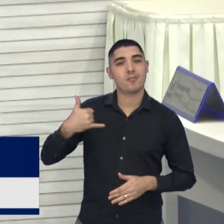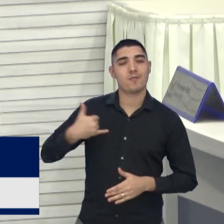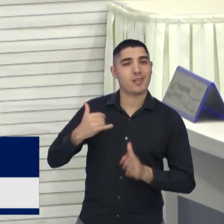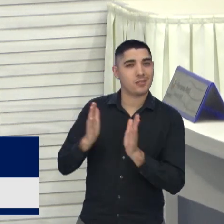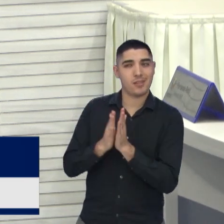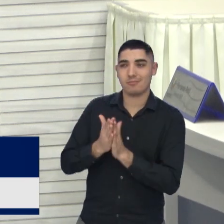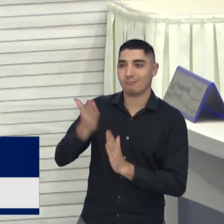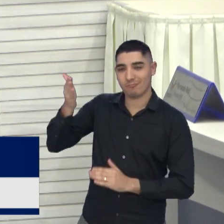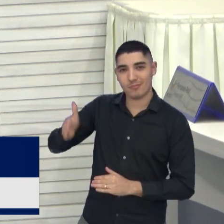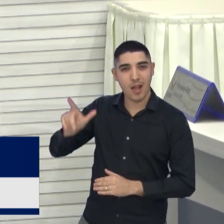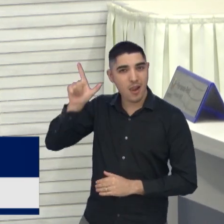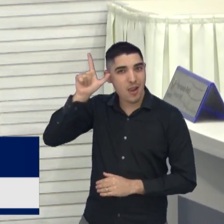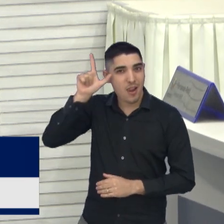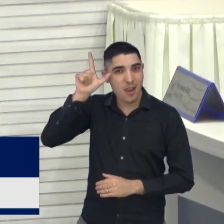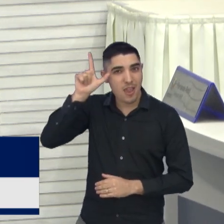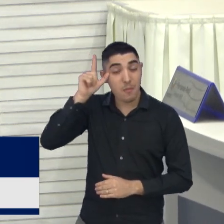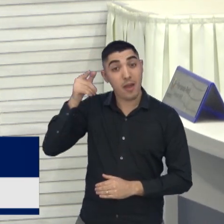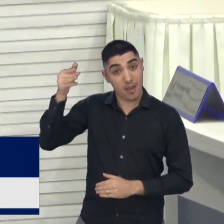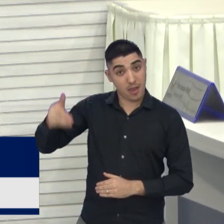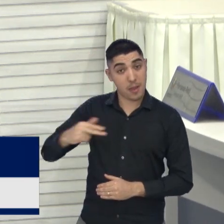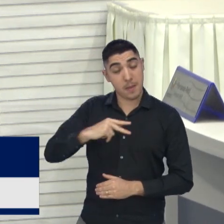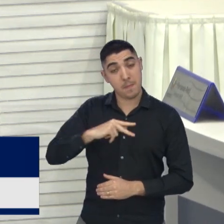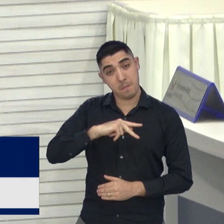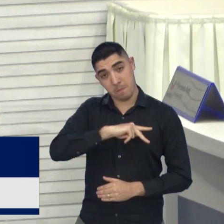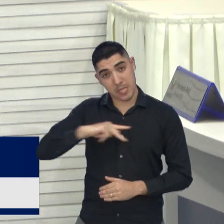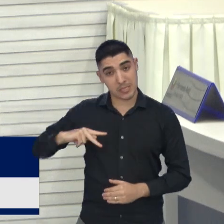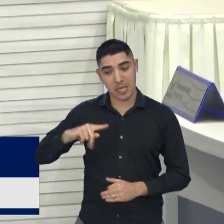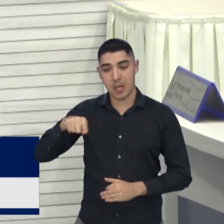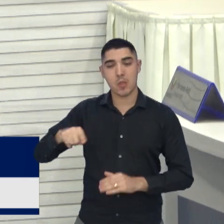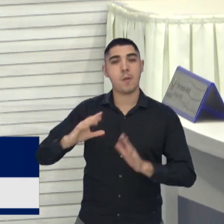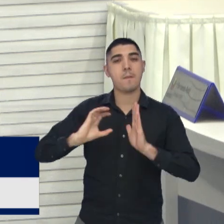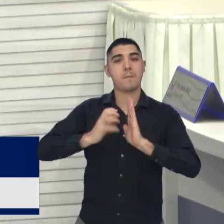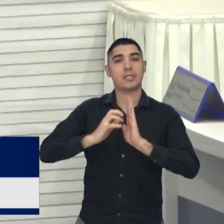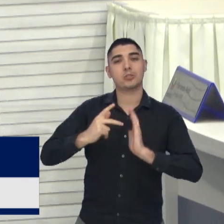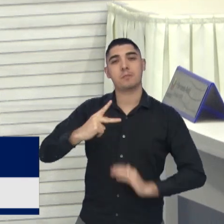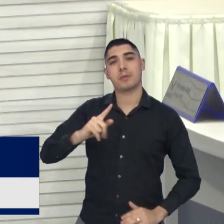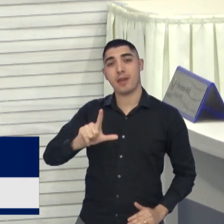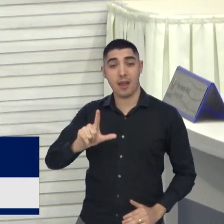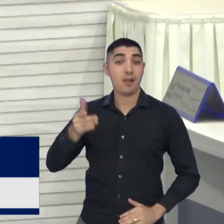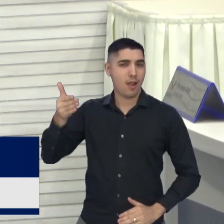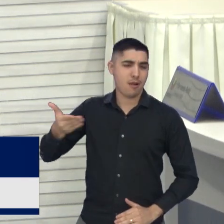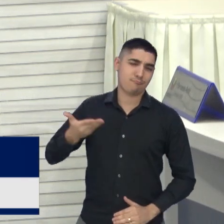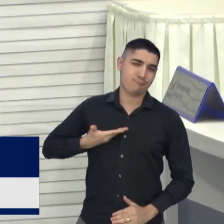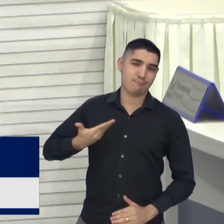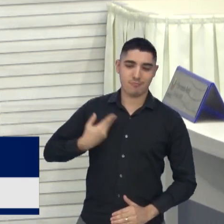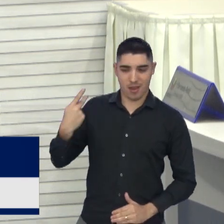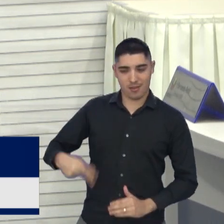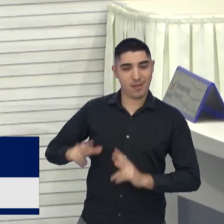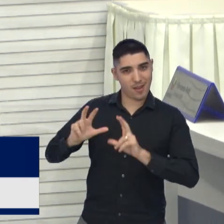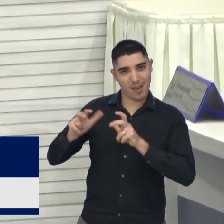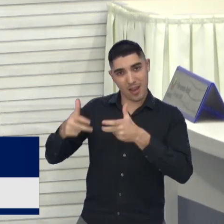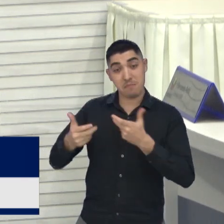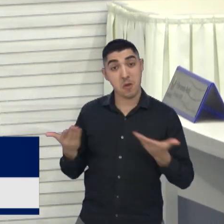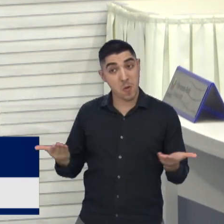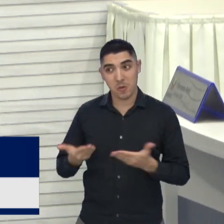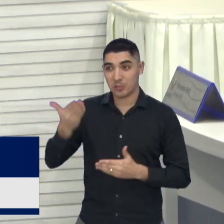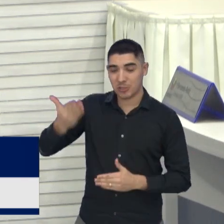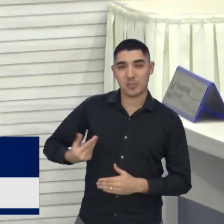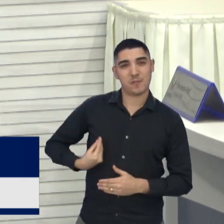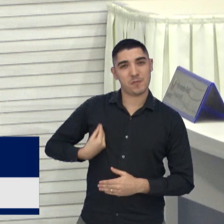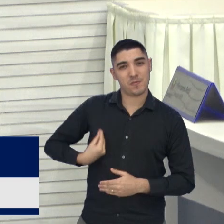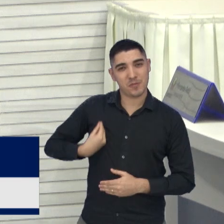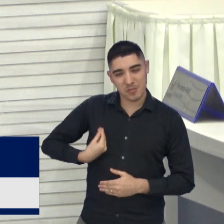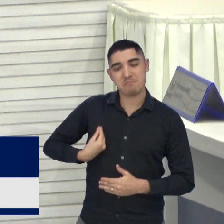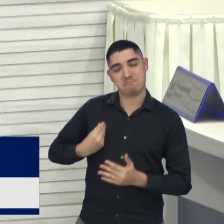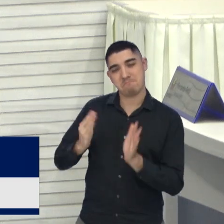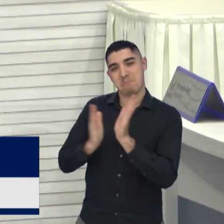vereador Lino Bispo, presidente do PL, presidente, parceiraço nosso aqui na Câmara. Hoje está completando mais um ano de vida,